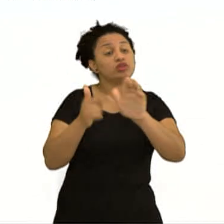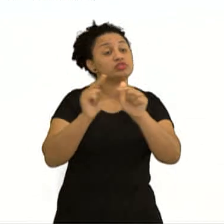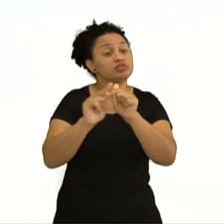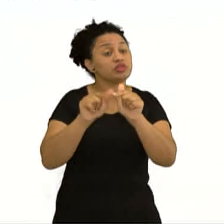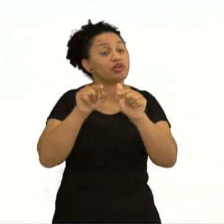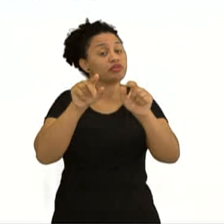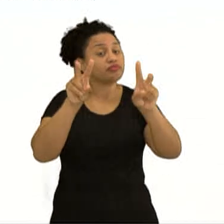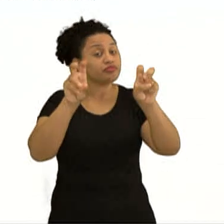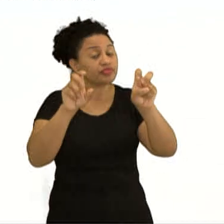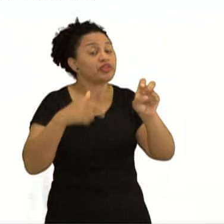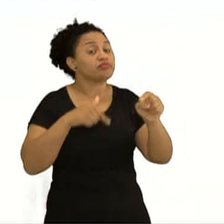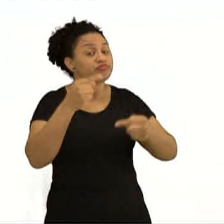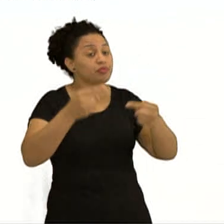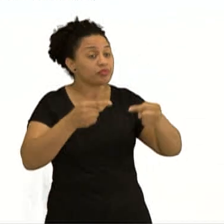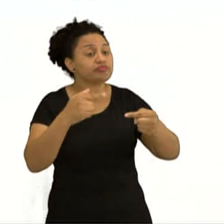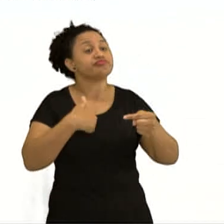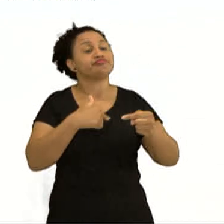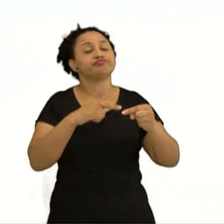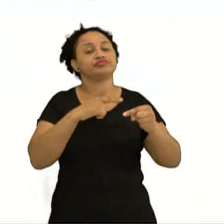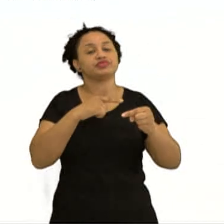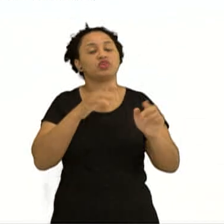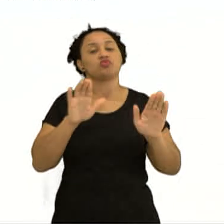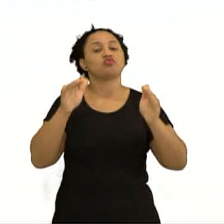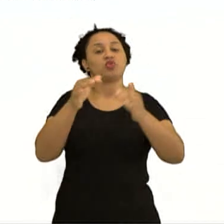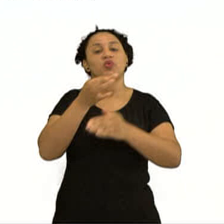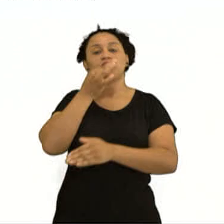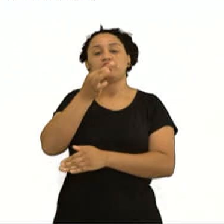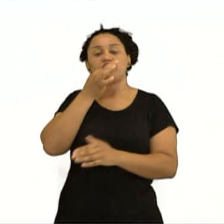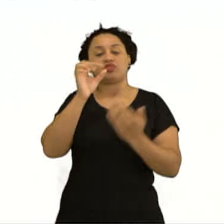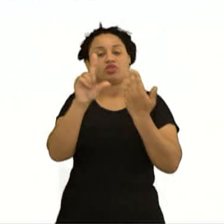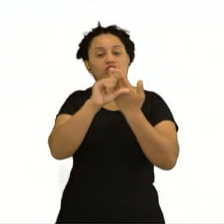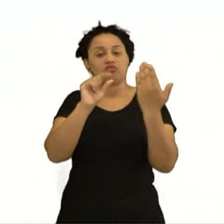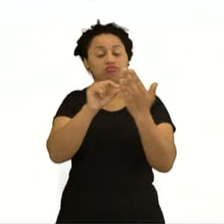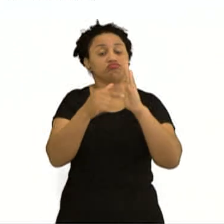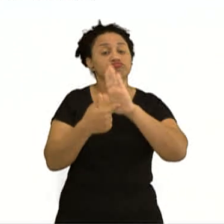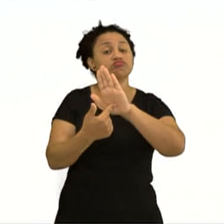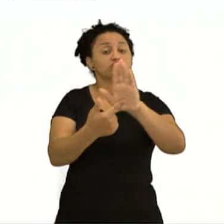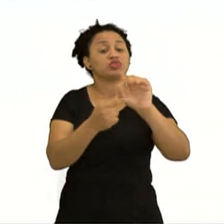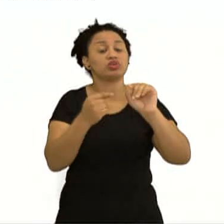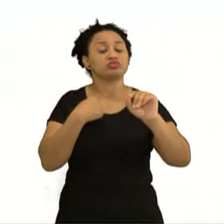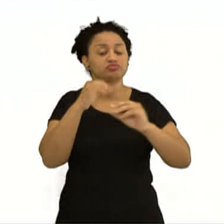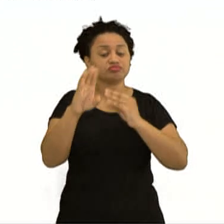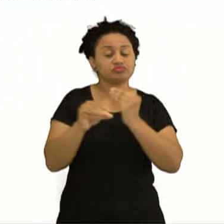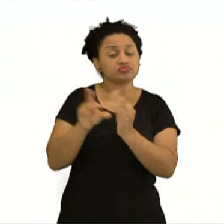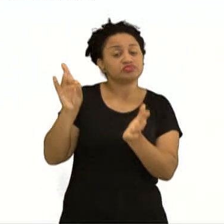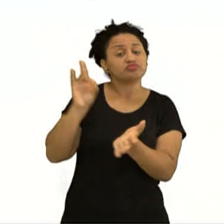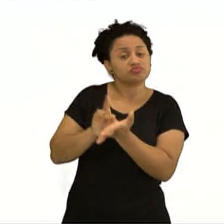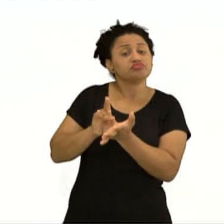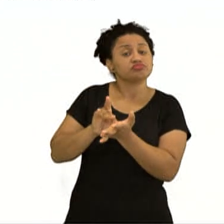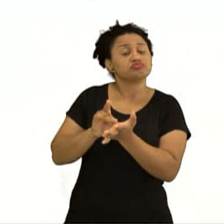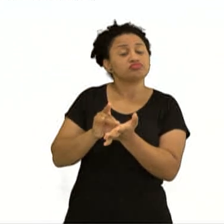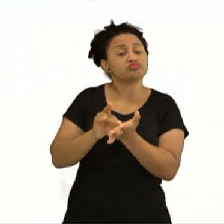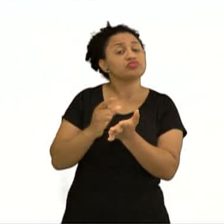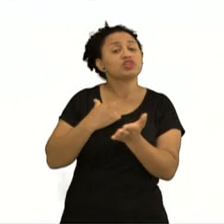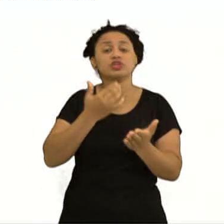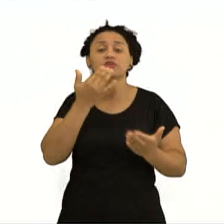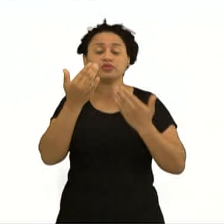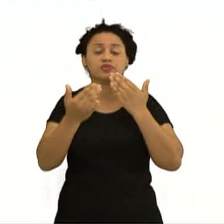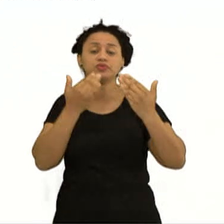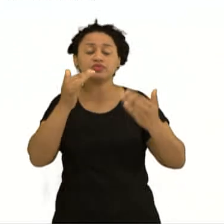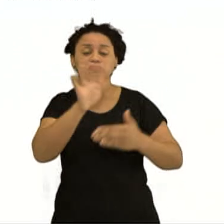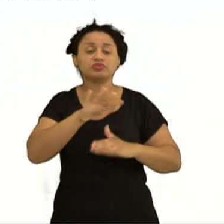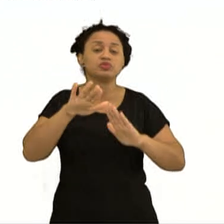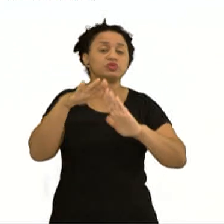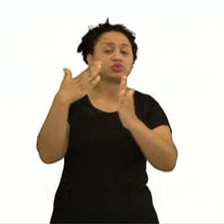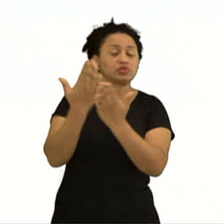assunto, focadas pela opinião do autor e geralmente apresenta conclusões originais, sendo muito solicitado no meio